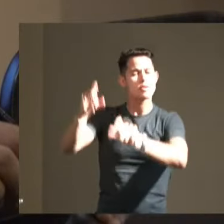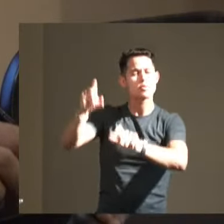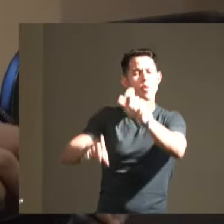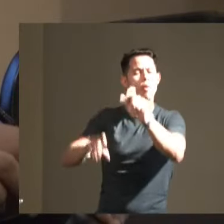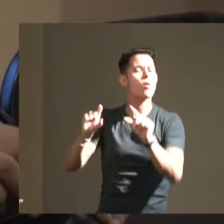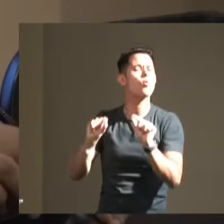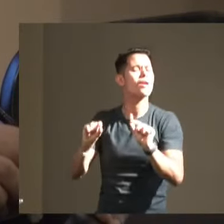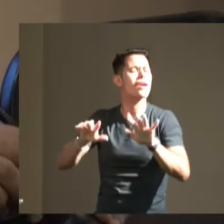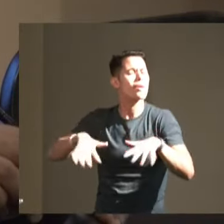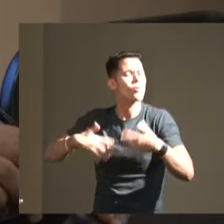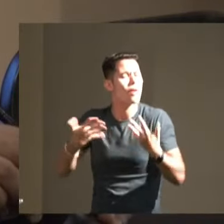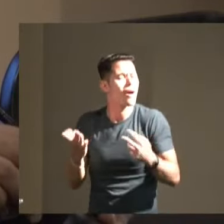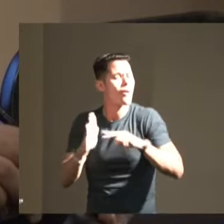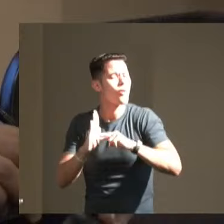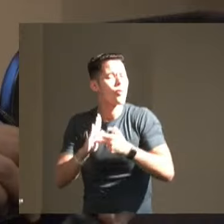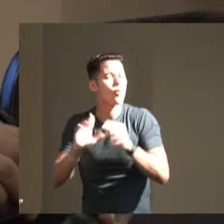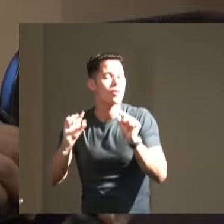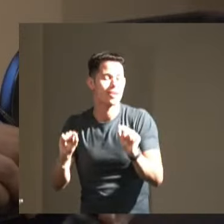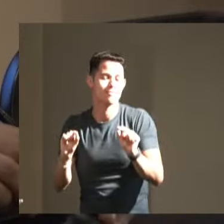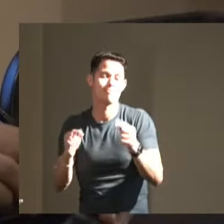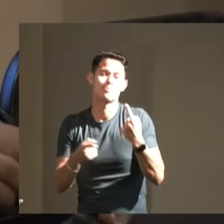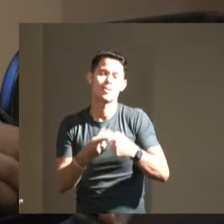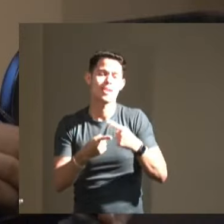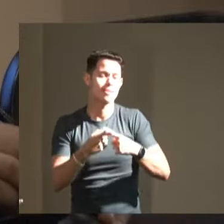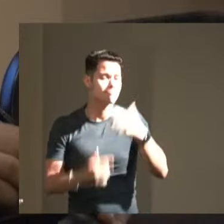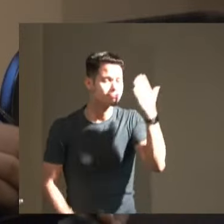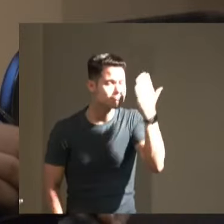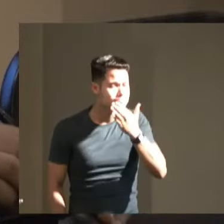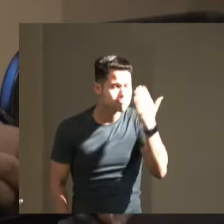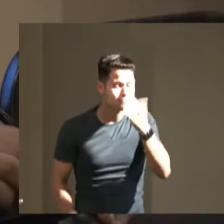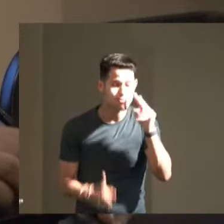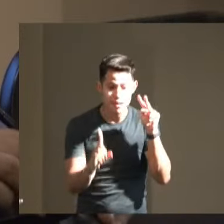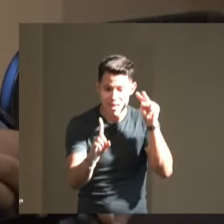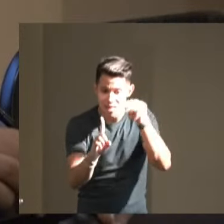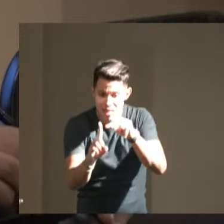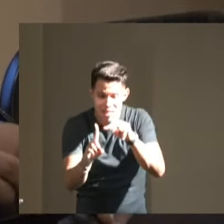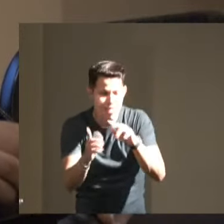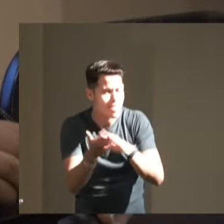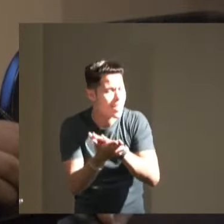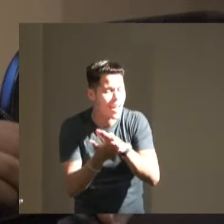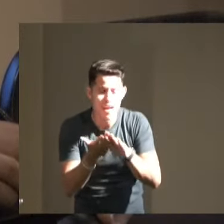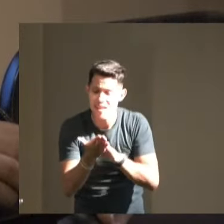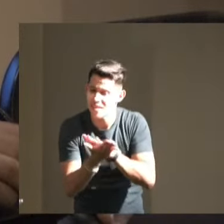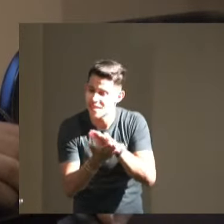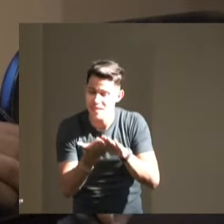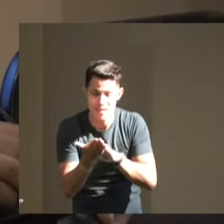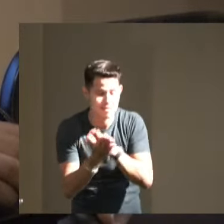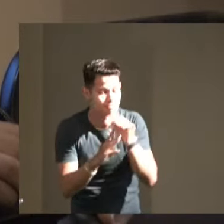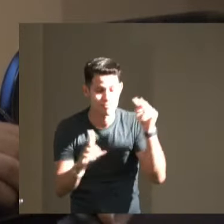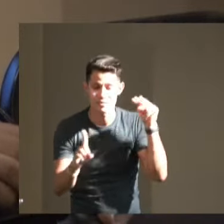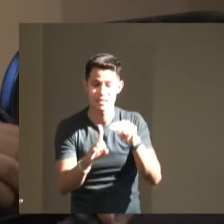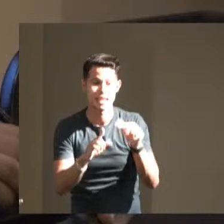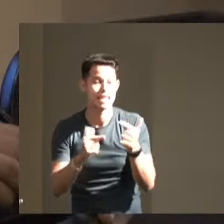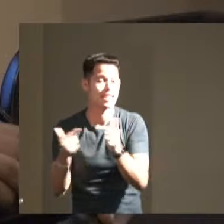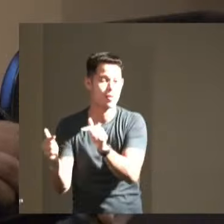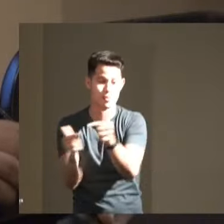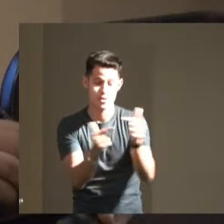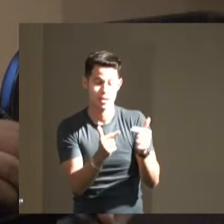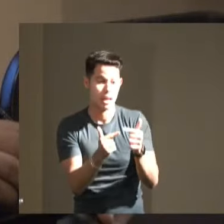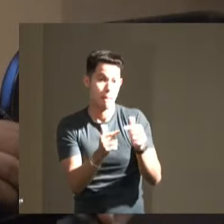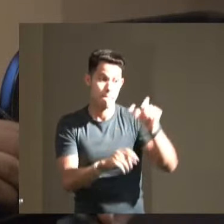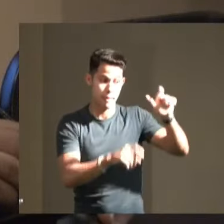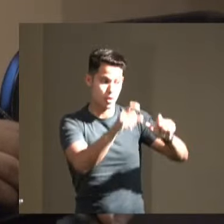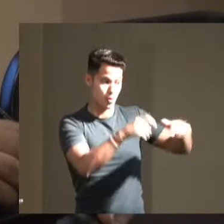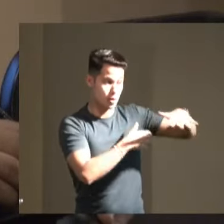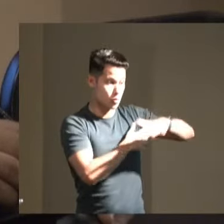pessoas, porque a invisibilidade foi tão danosa às pessoas com deficiência que até então não sabiam